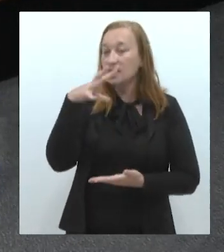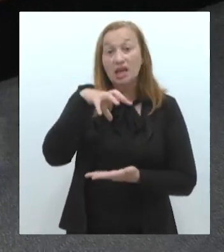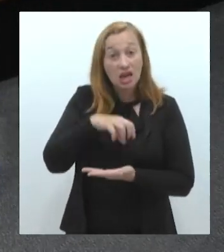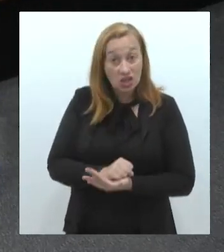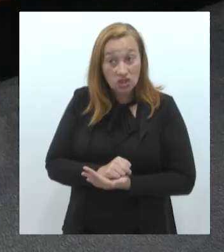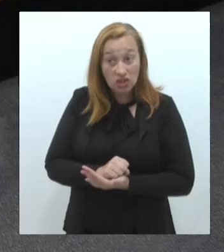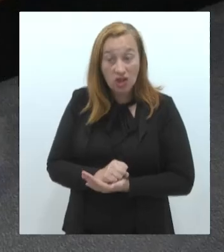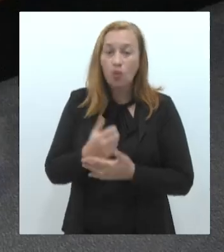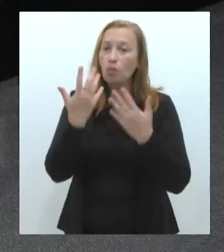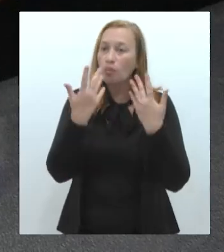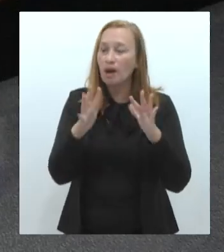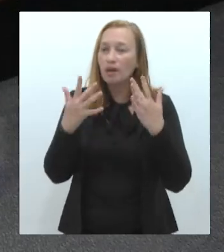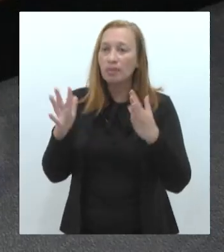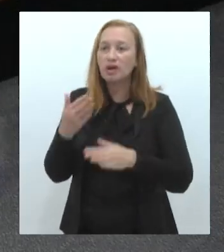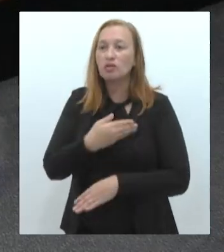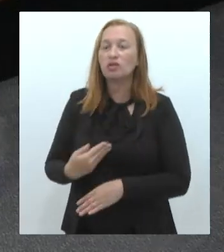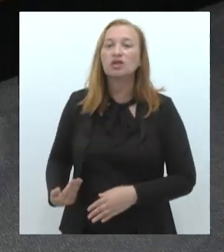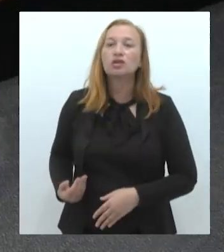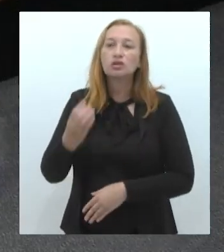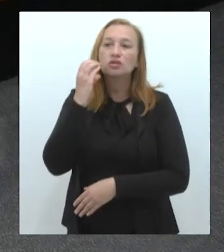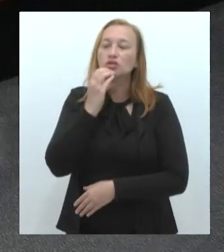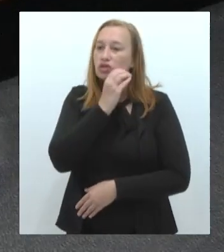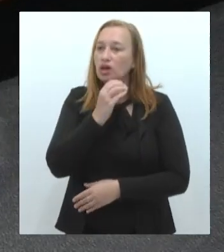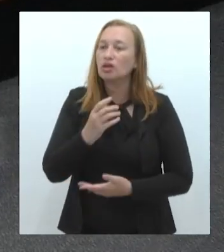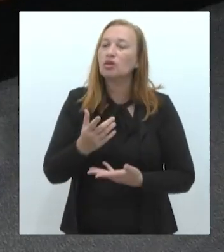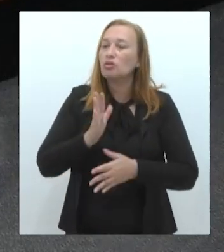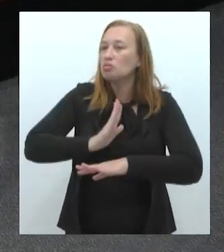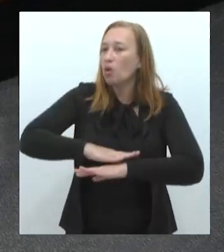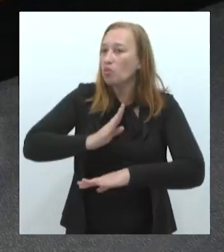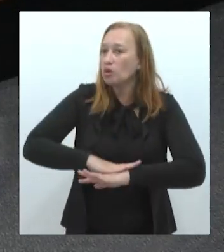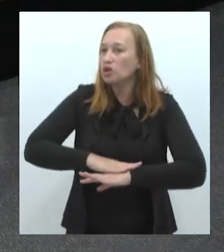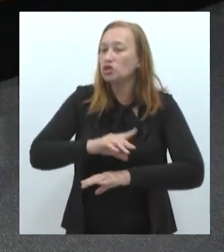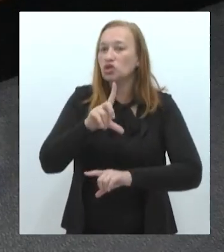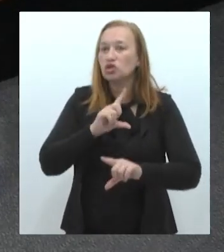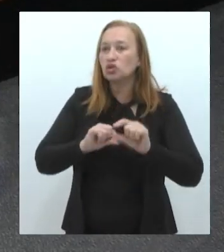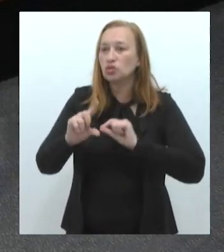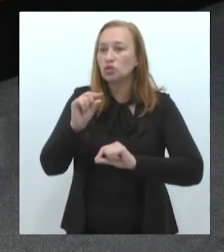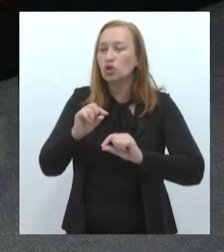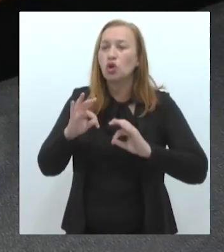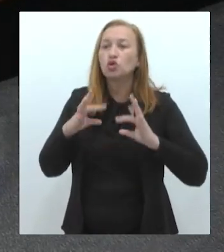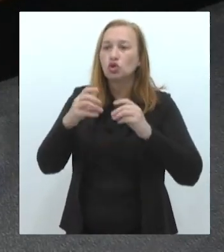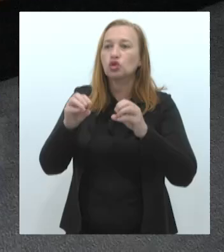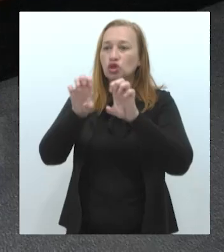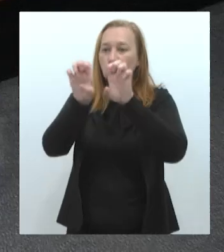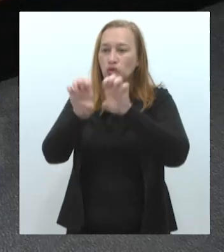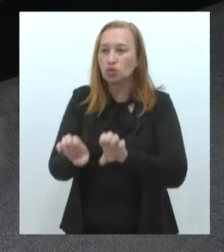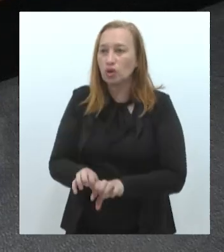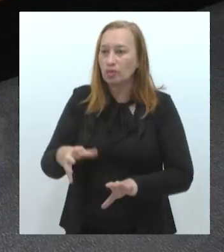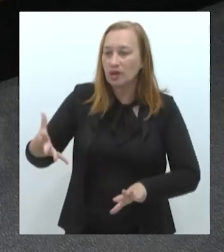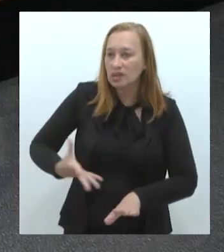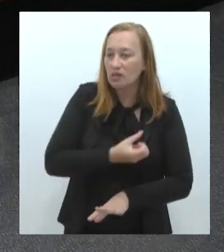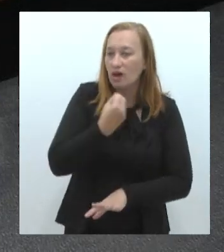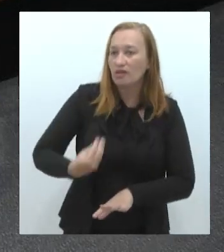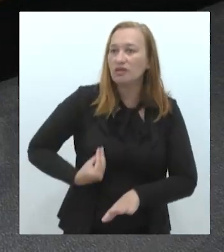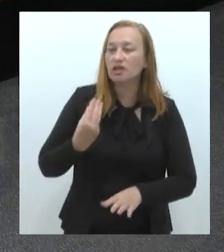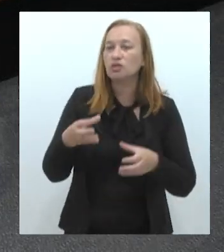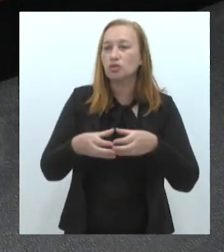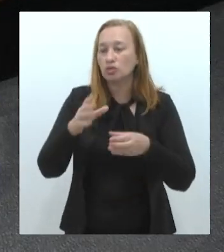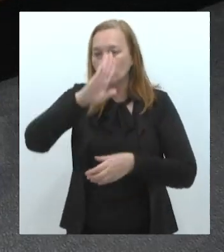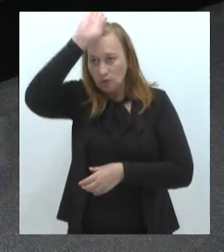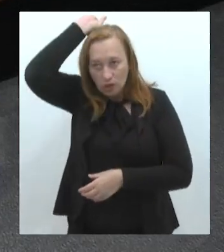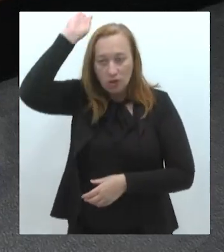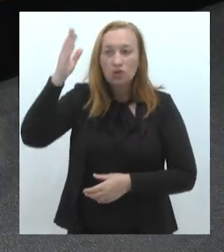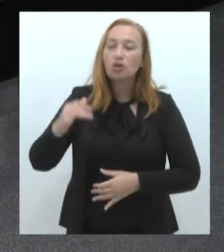os parabéns ao governador do Estado, que no mesmo momento determinou toda a estrutura para salvar a vida do Corpo do Bombeiro. Eu